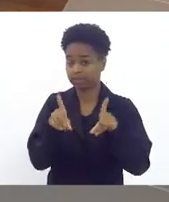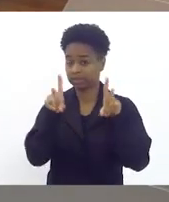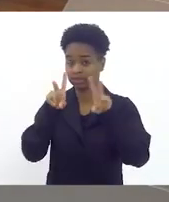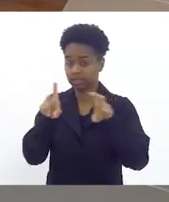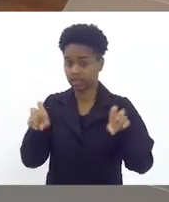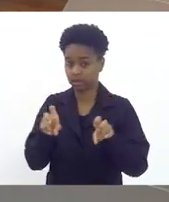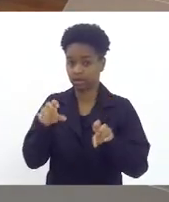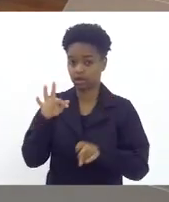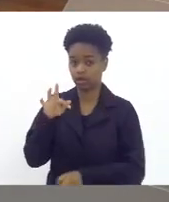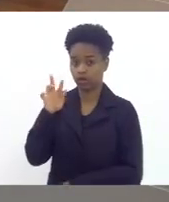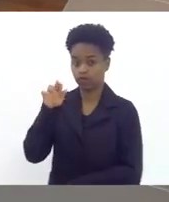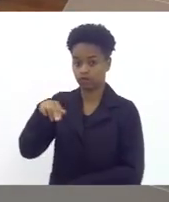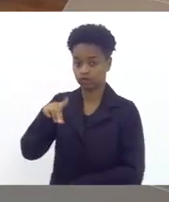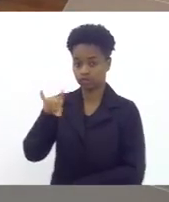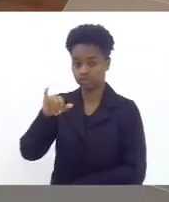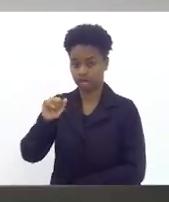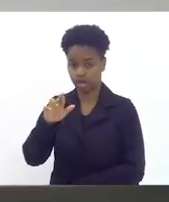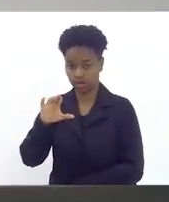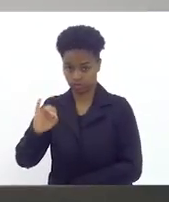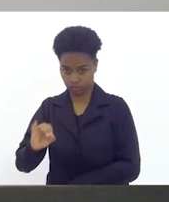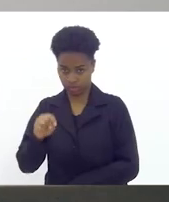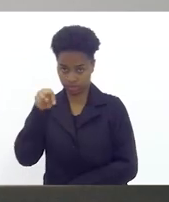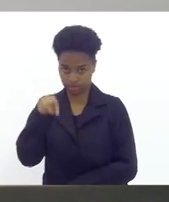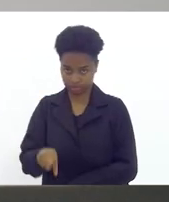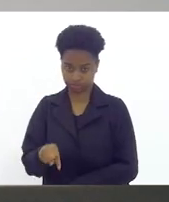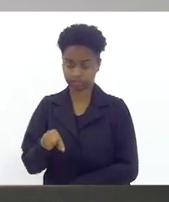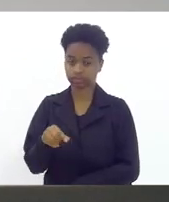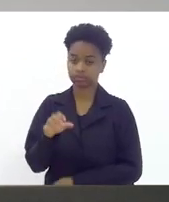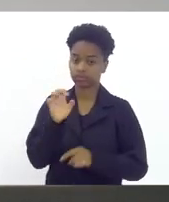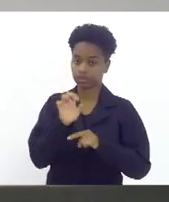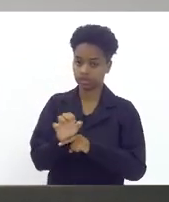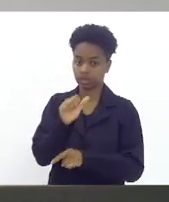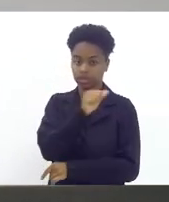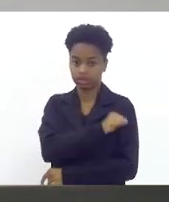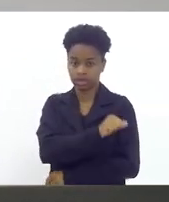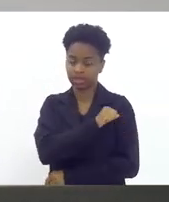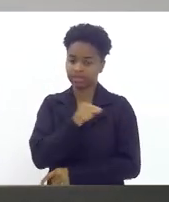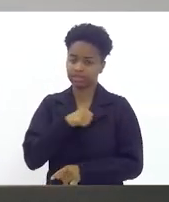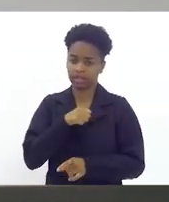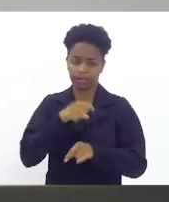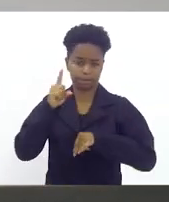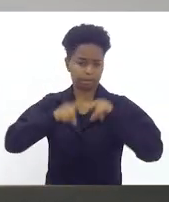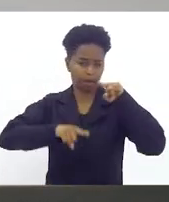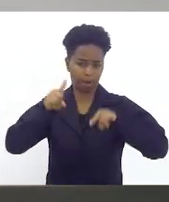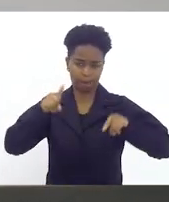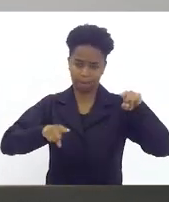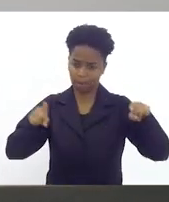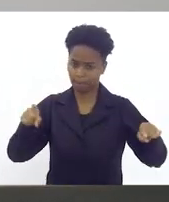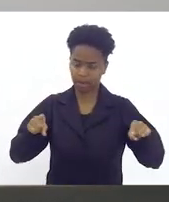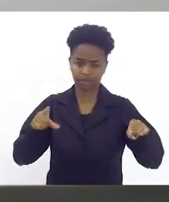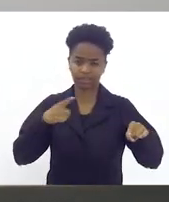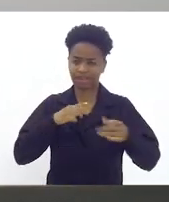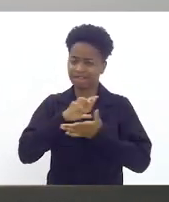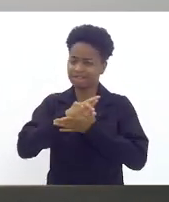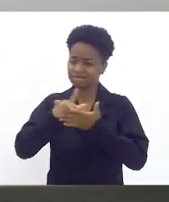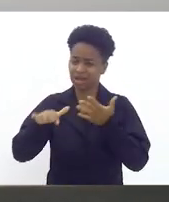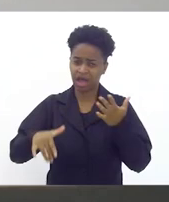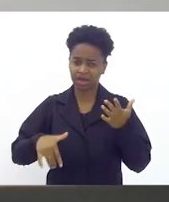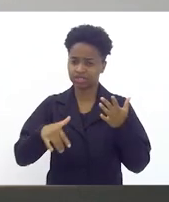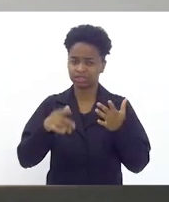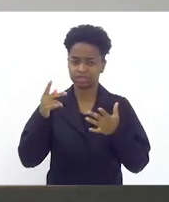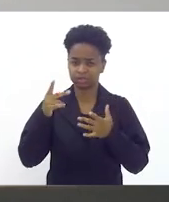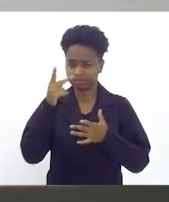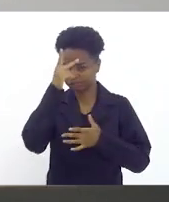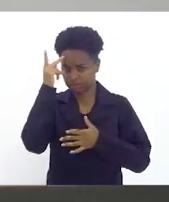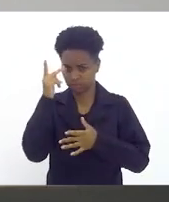isso também se conecta muito com a questão do carro o nosso estado é um estado que tem uma diversidade muito grande de pequenos proprietários e